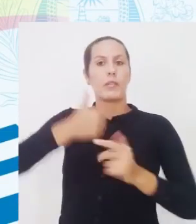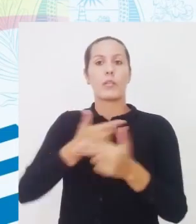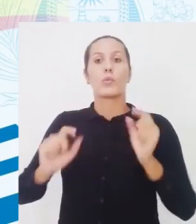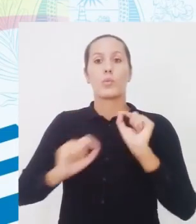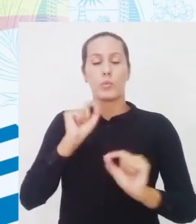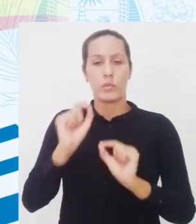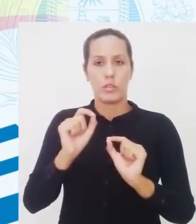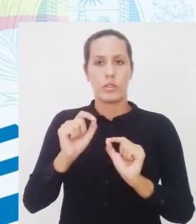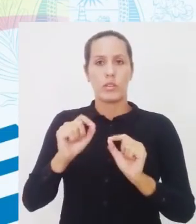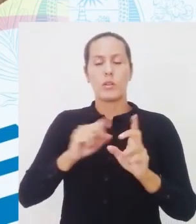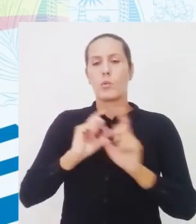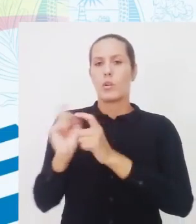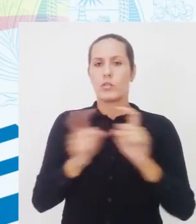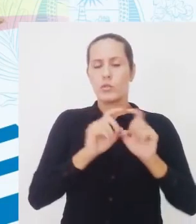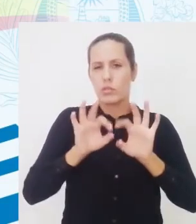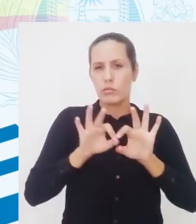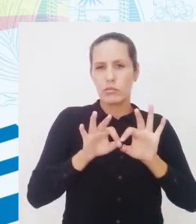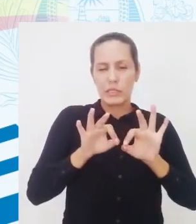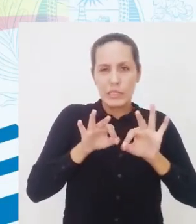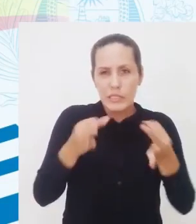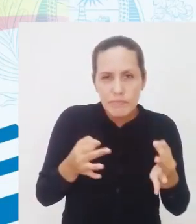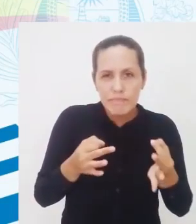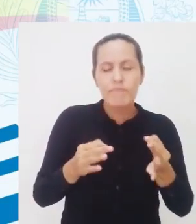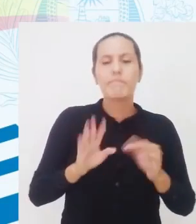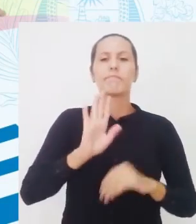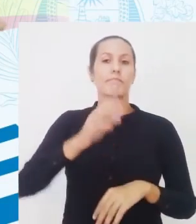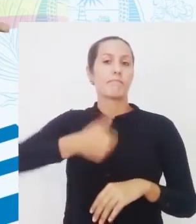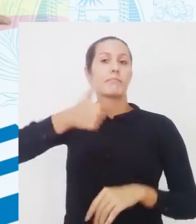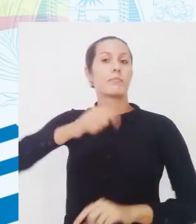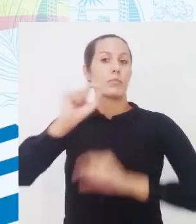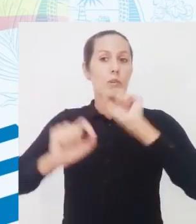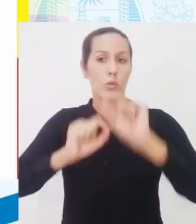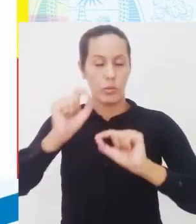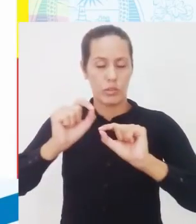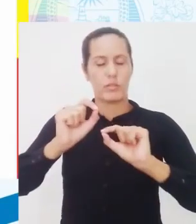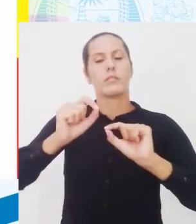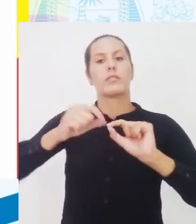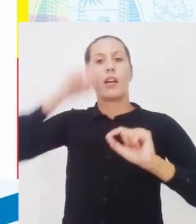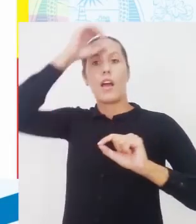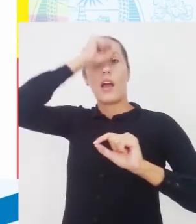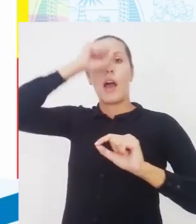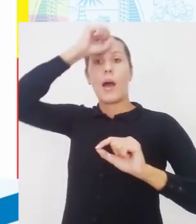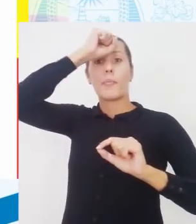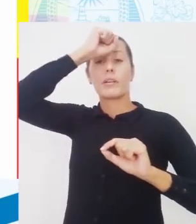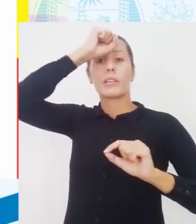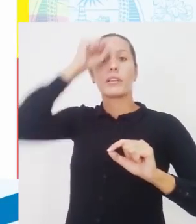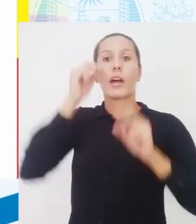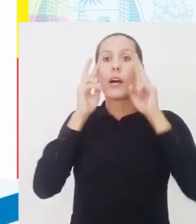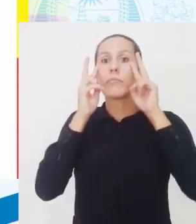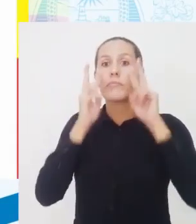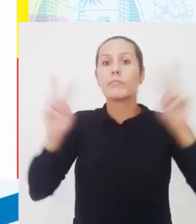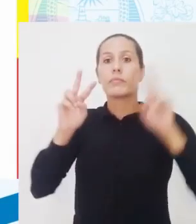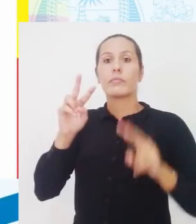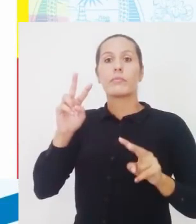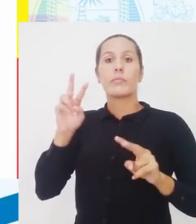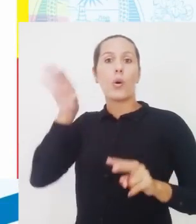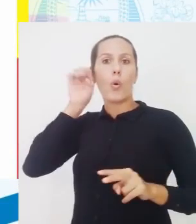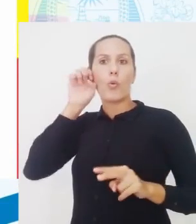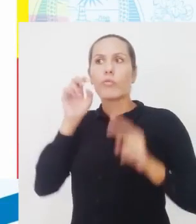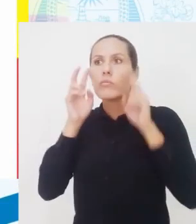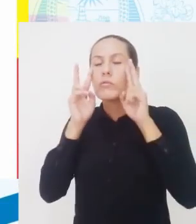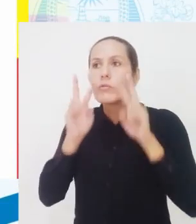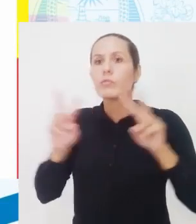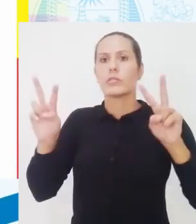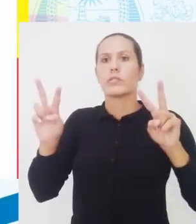virtuais e ele quer falar sobre livros de aventura. Então a primeira coisa quando você está diante